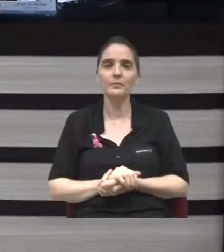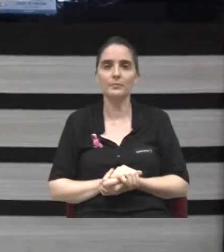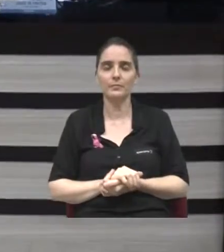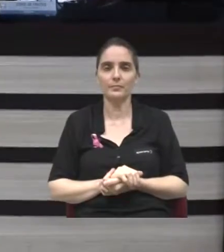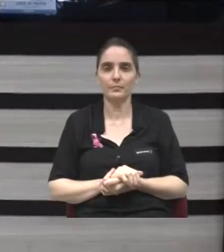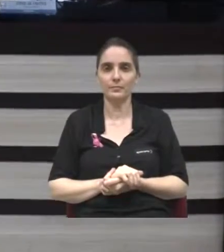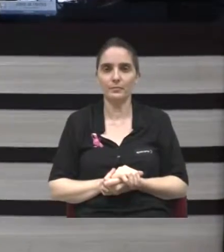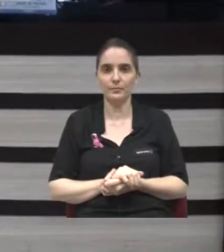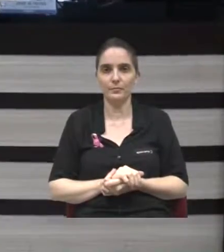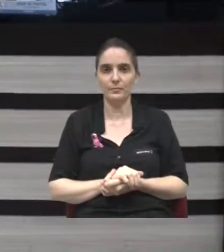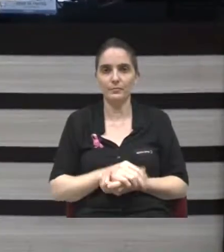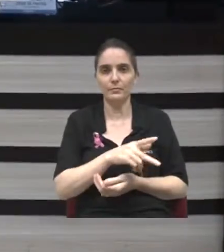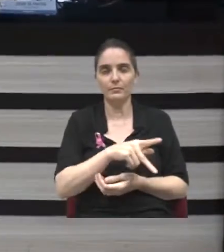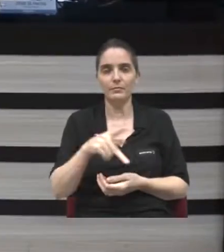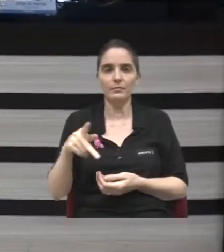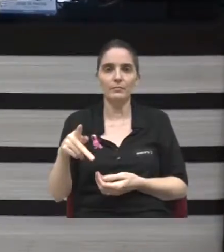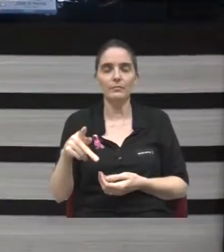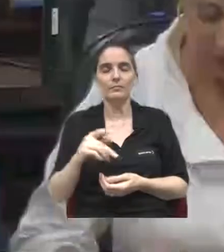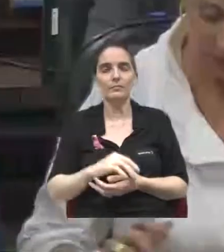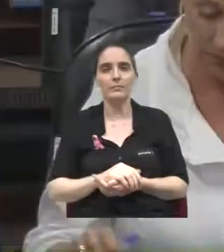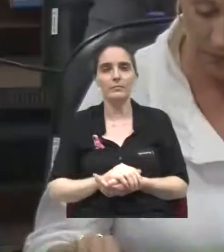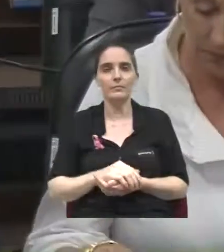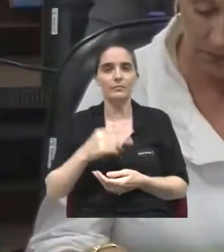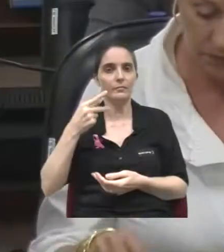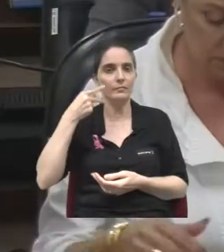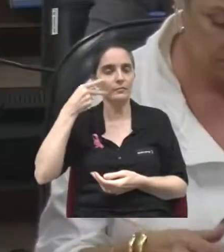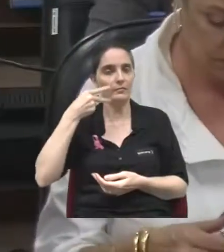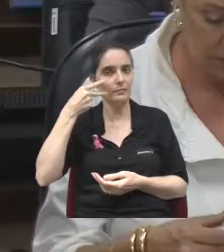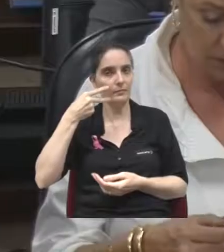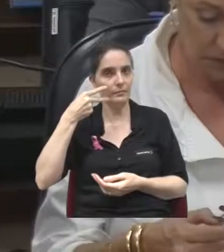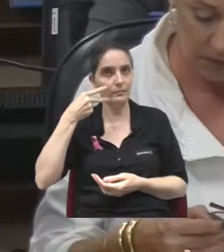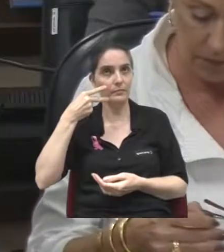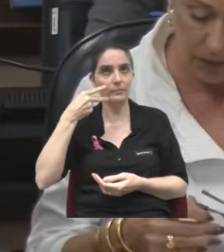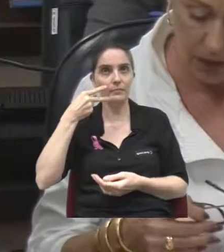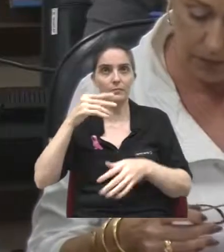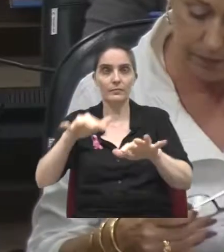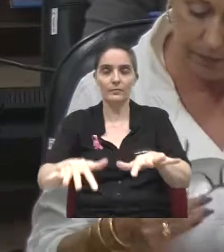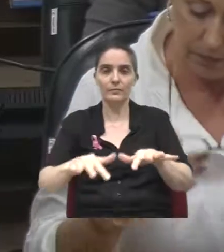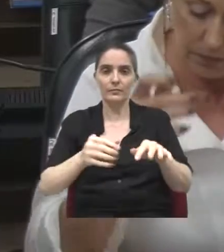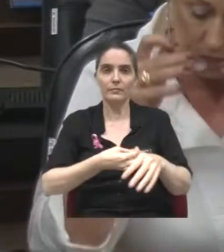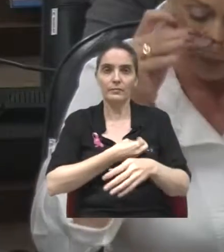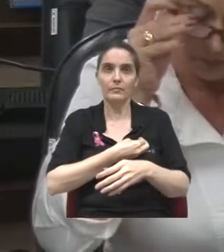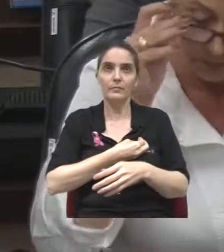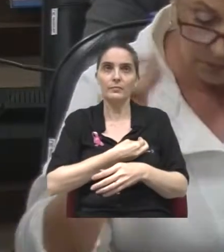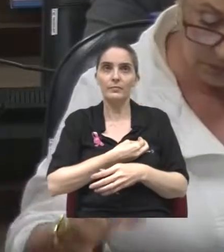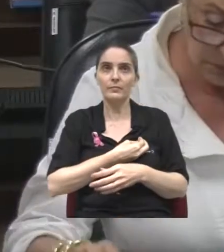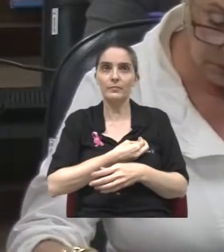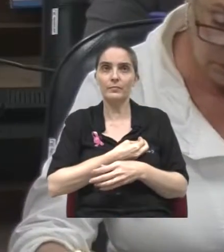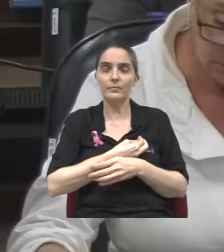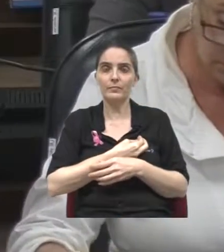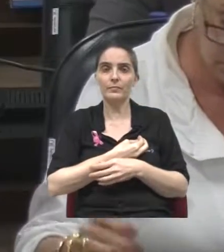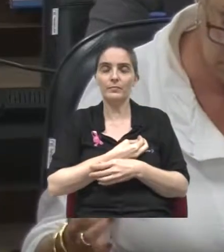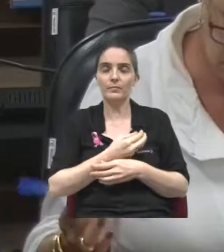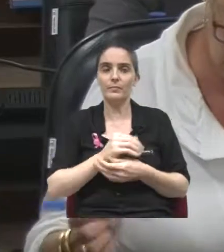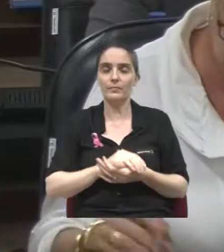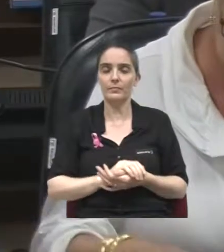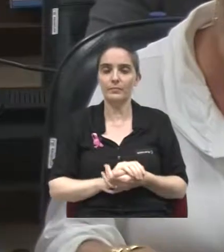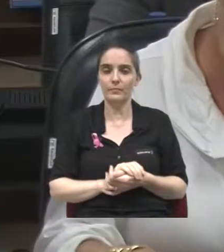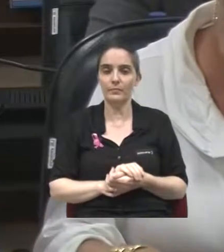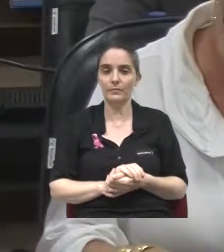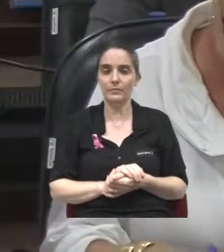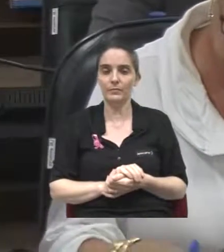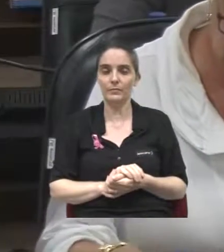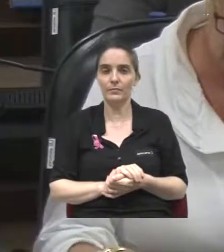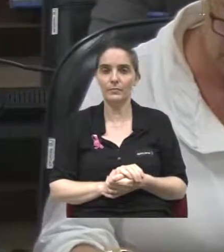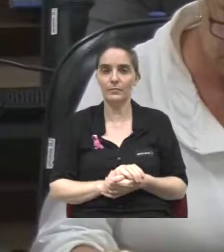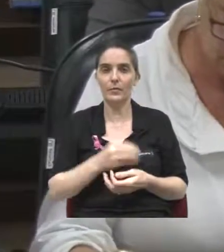Senhor presidente, nobres pares, público presente, quando se fala em engasgamento,